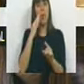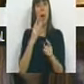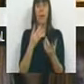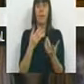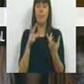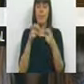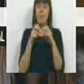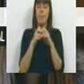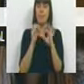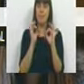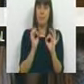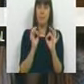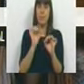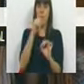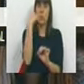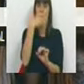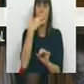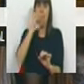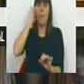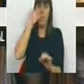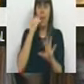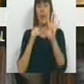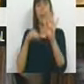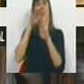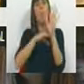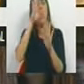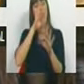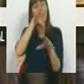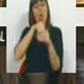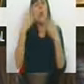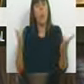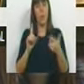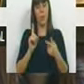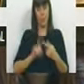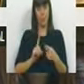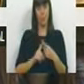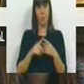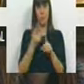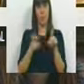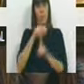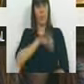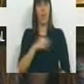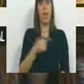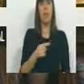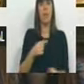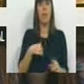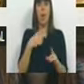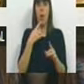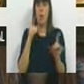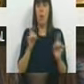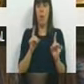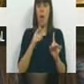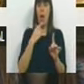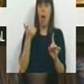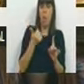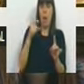minam radicalmente a sua credibilidade. Veja, o programa do Governo inclui o quê? Inclui aumentos de salário mínimo. Repare que eu não me vou pronunciar sobre